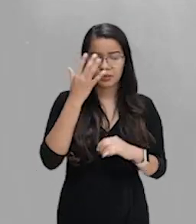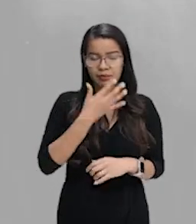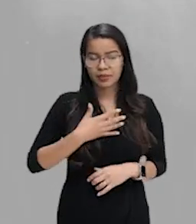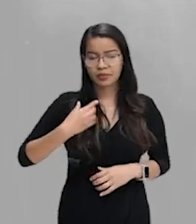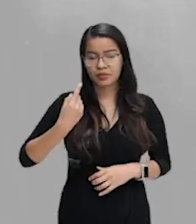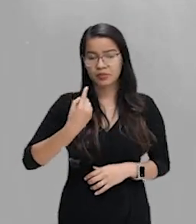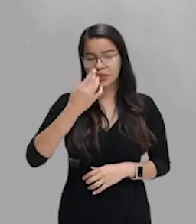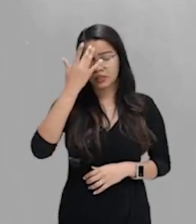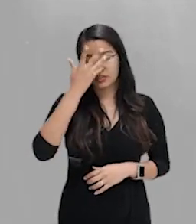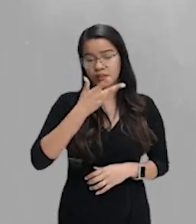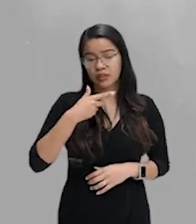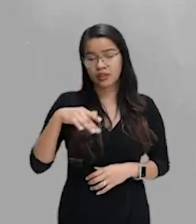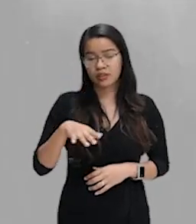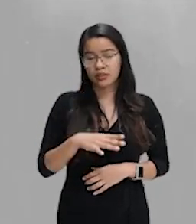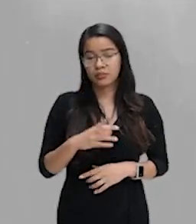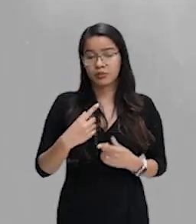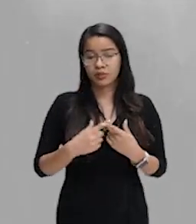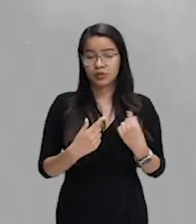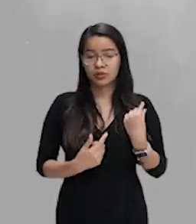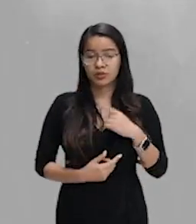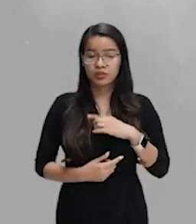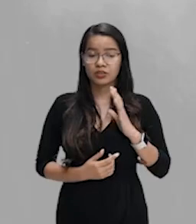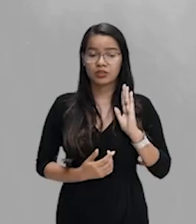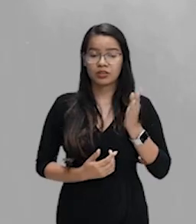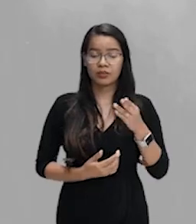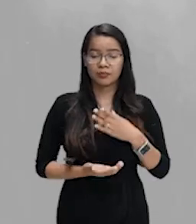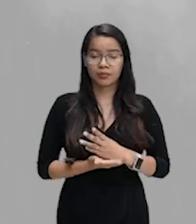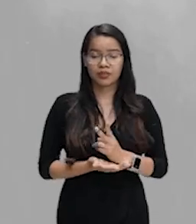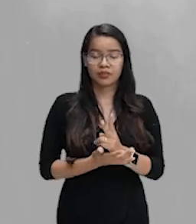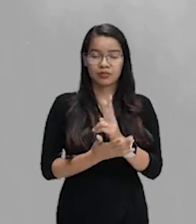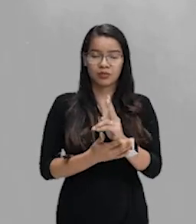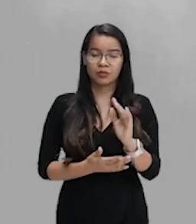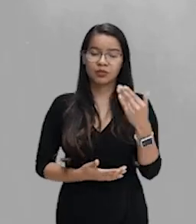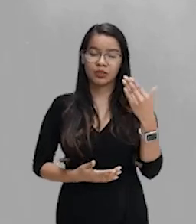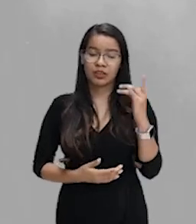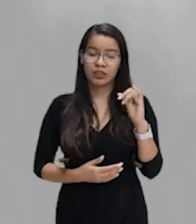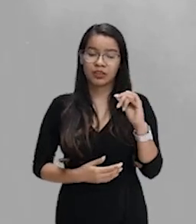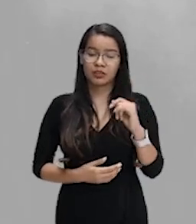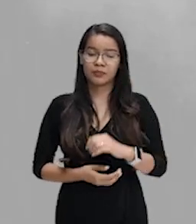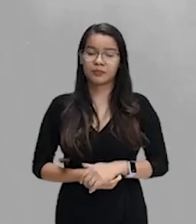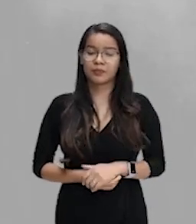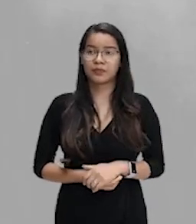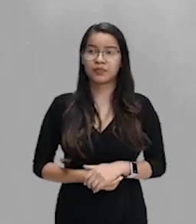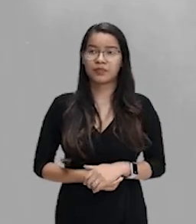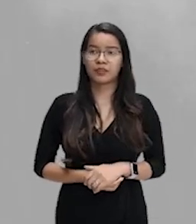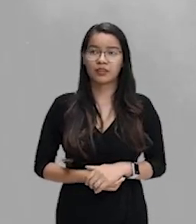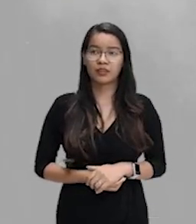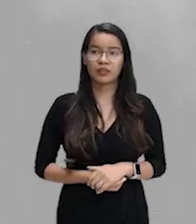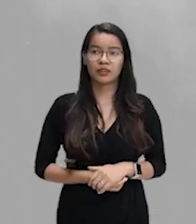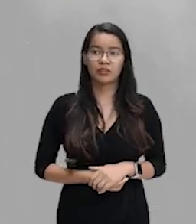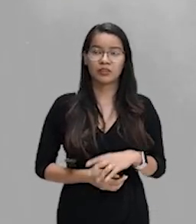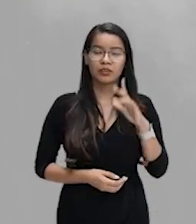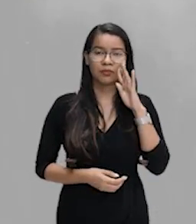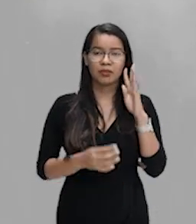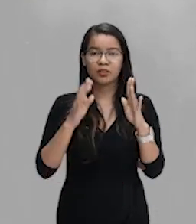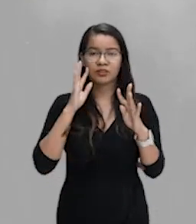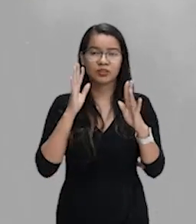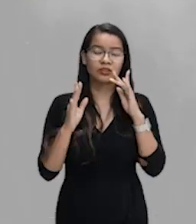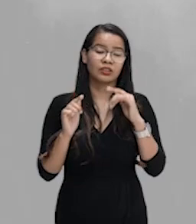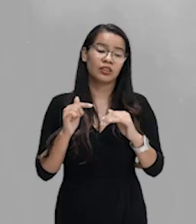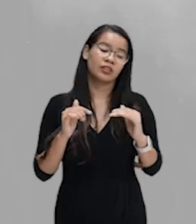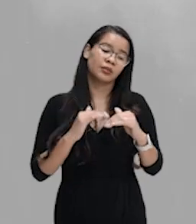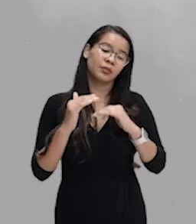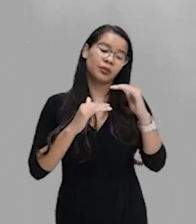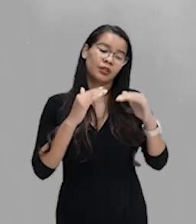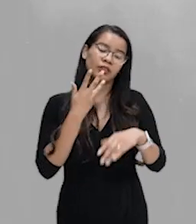criança, porque a gente já passou por isso há muito tempo, ela é literalmente onírica, é literalmente o imagético. E esse